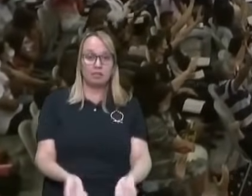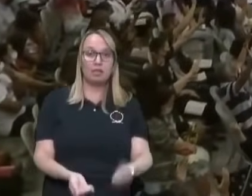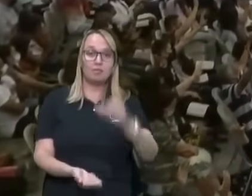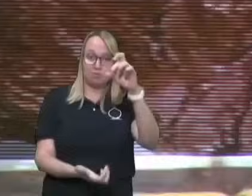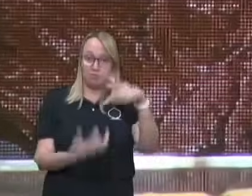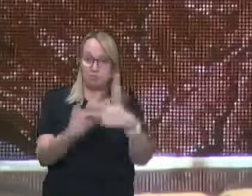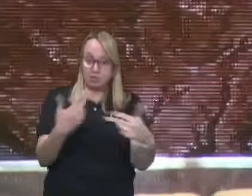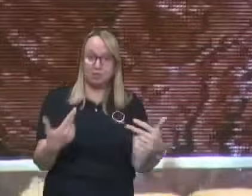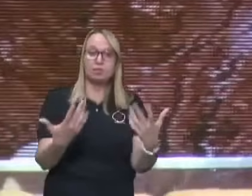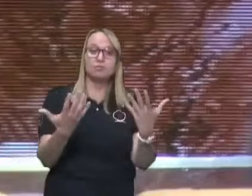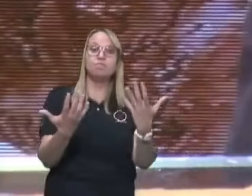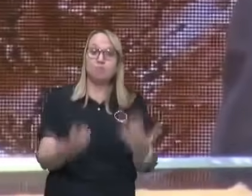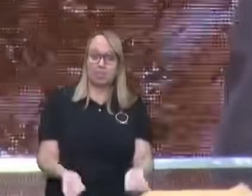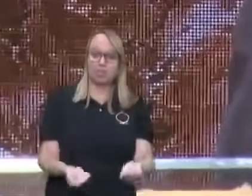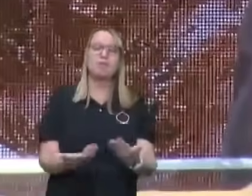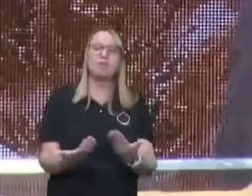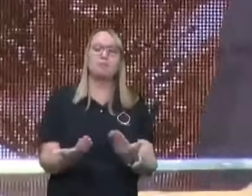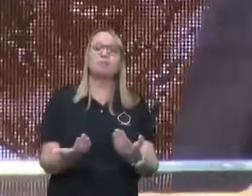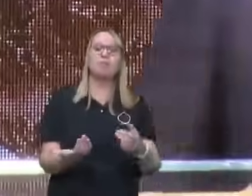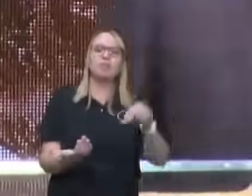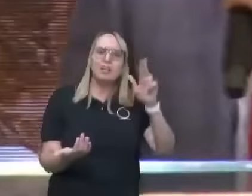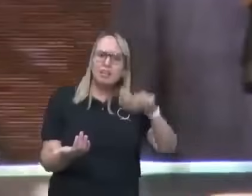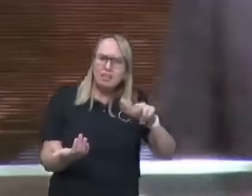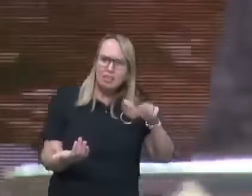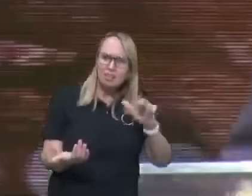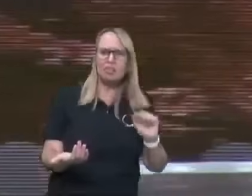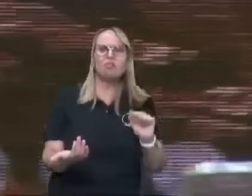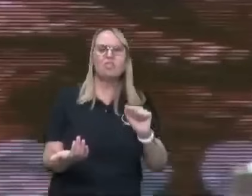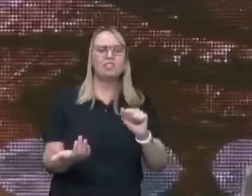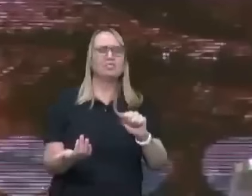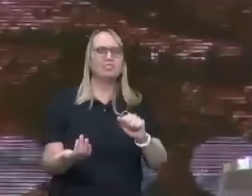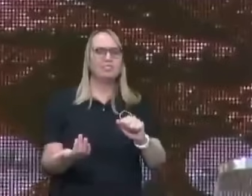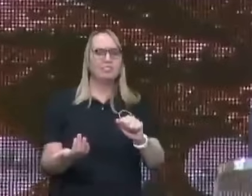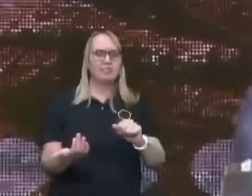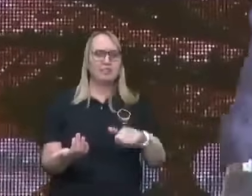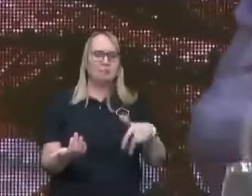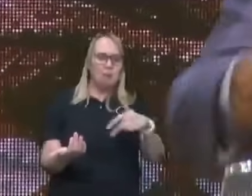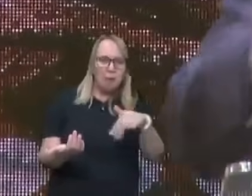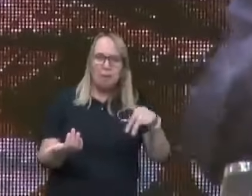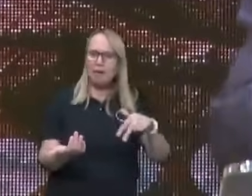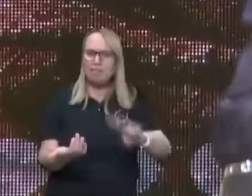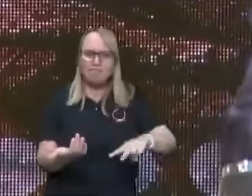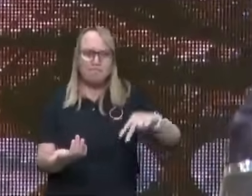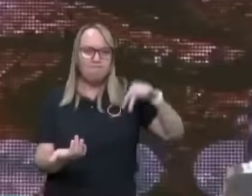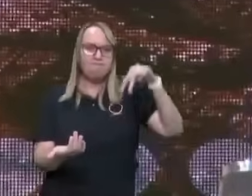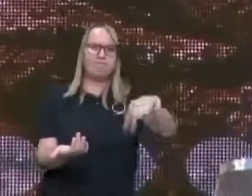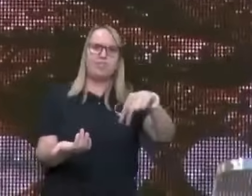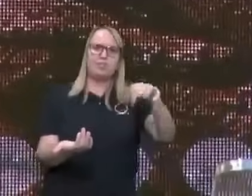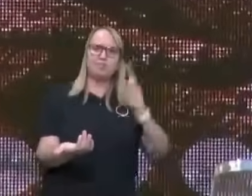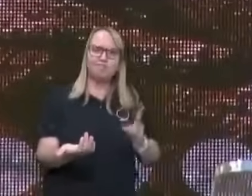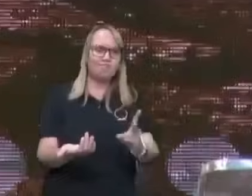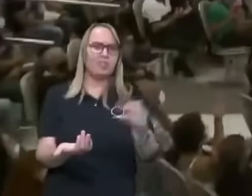última: você nunca será abalado nem